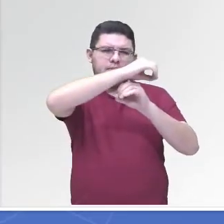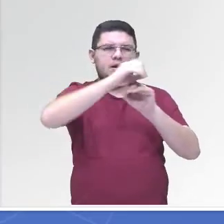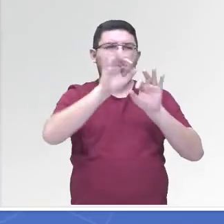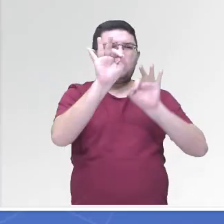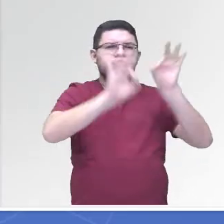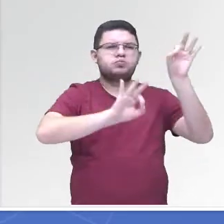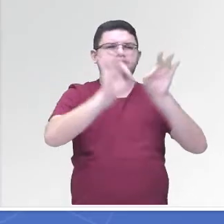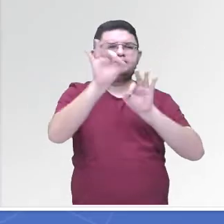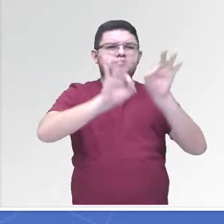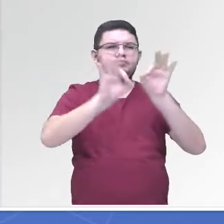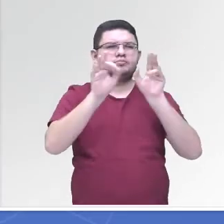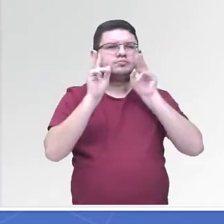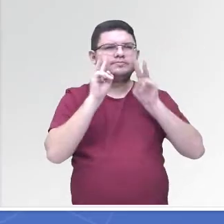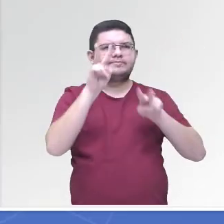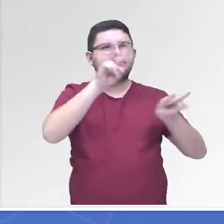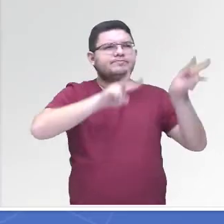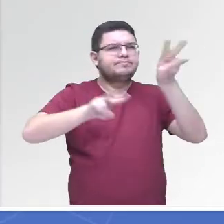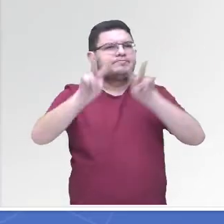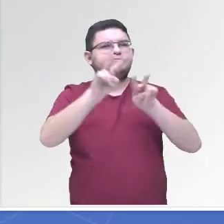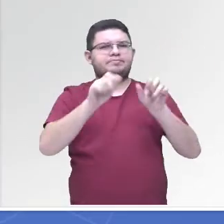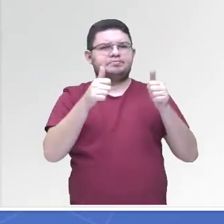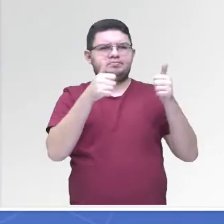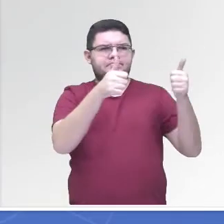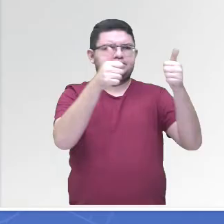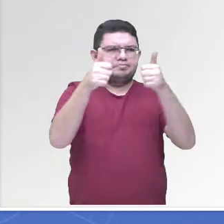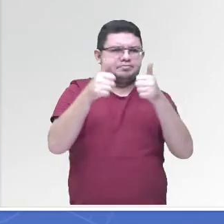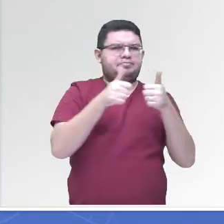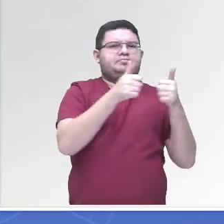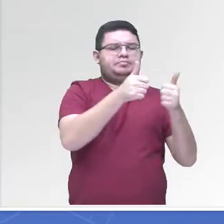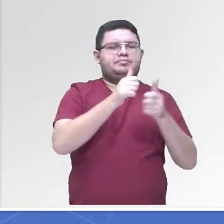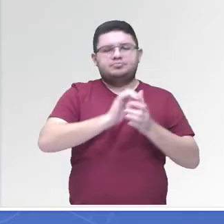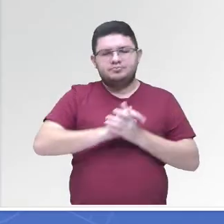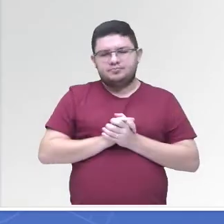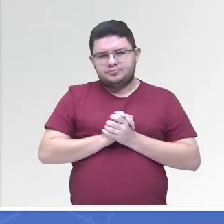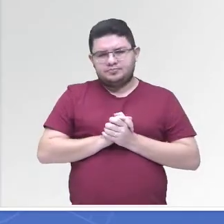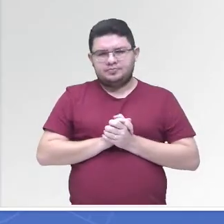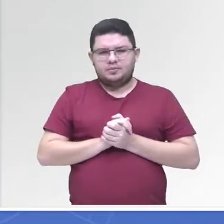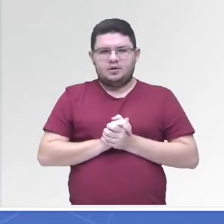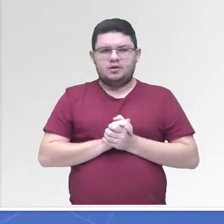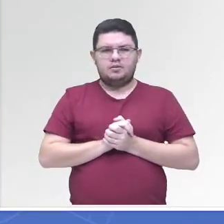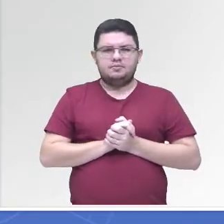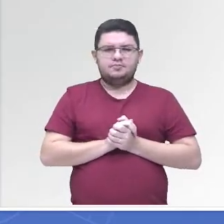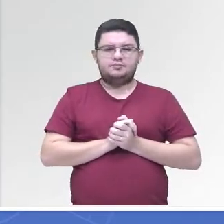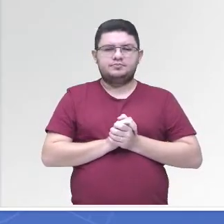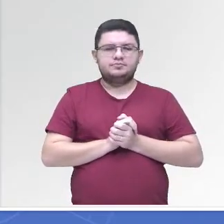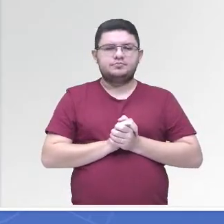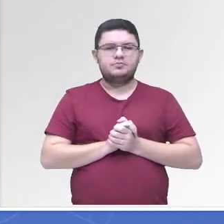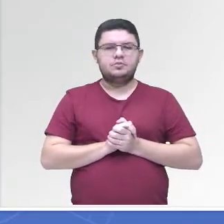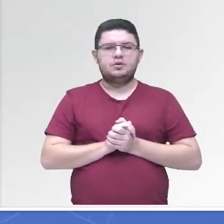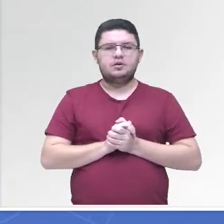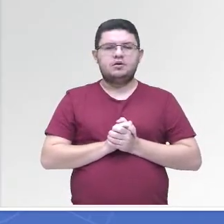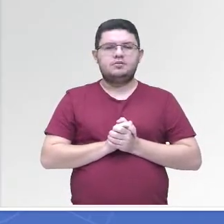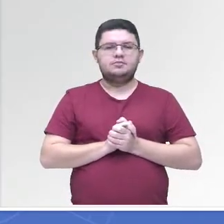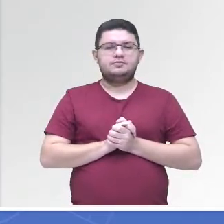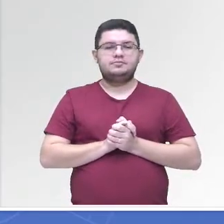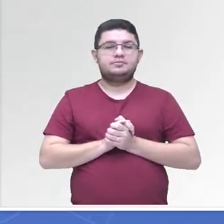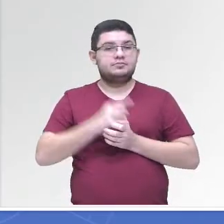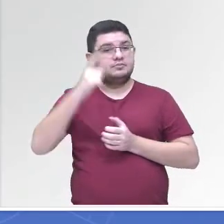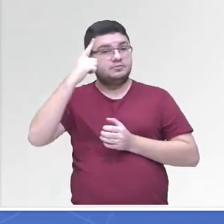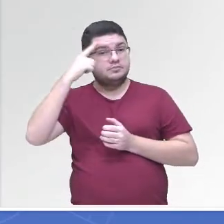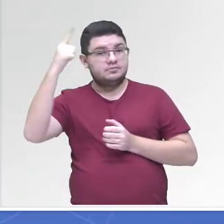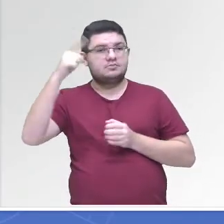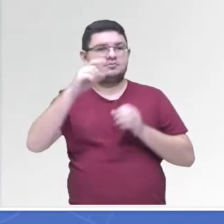Essas partículas estão organizadas, arrumadas, vamos dizer assim, tá? Não tem muita liberdade